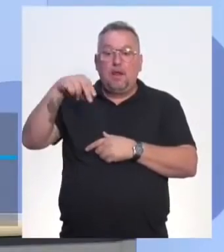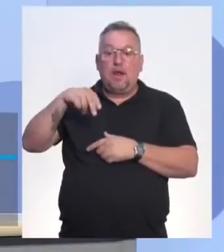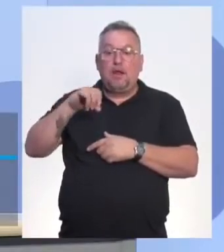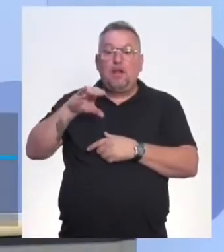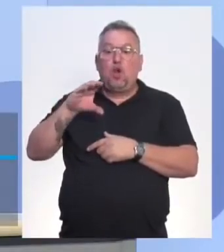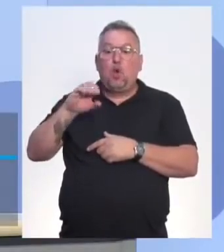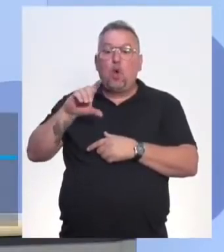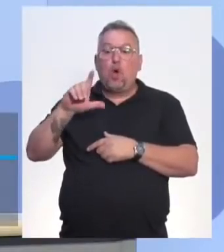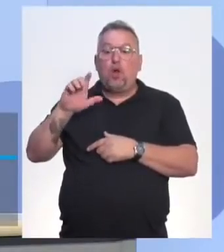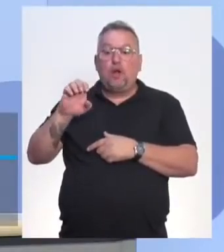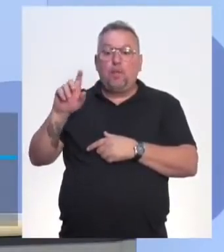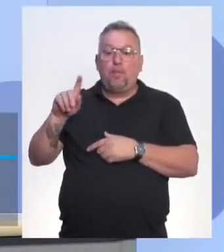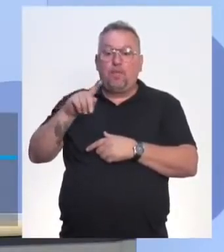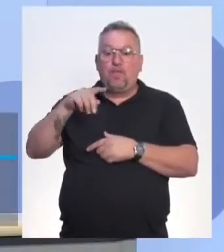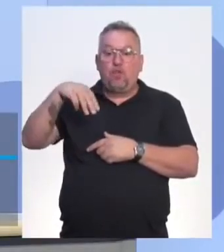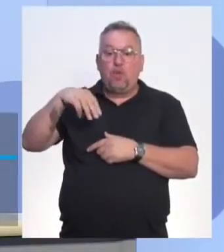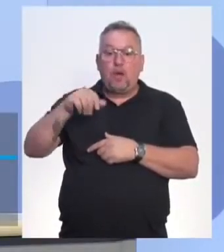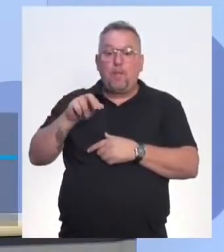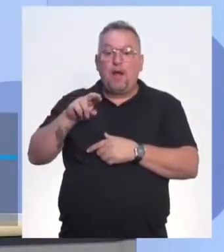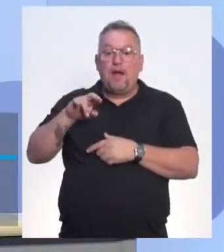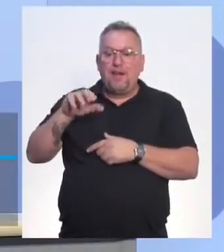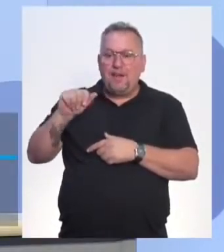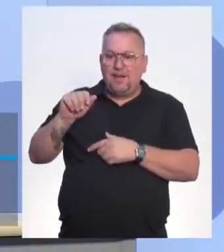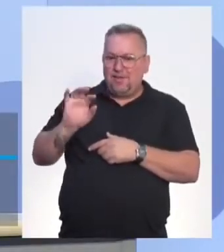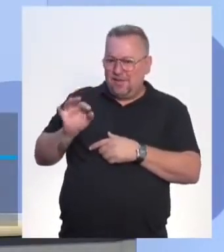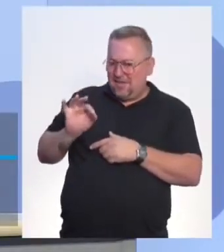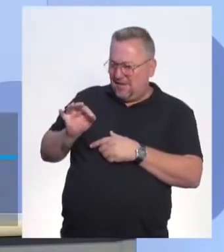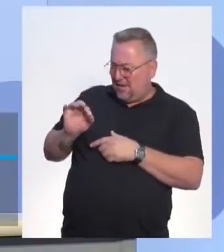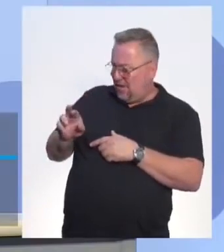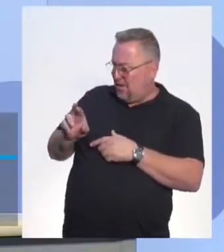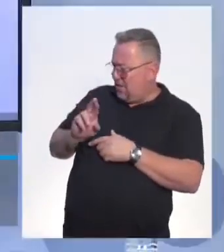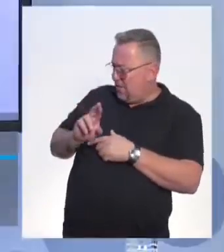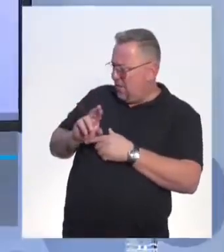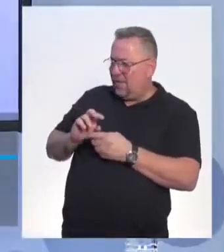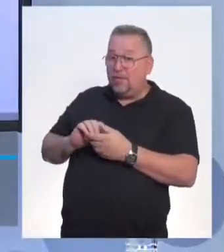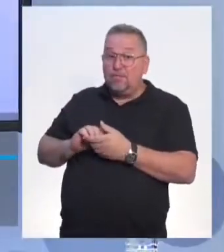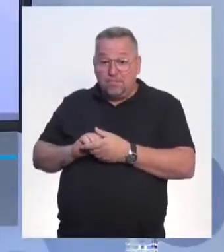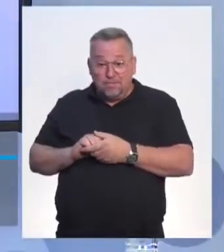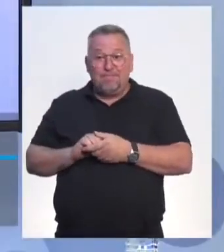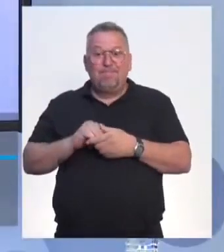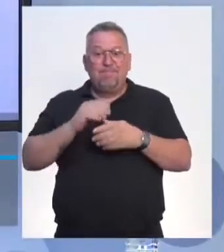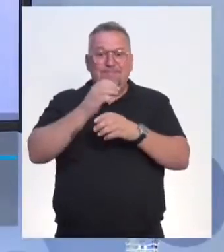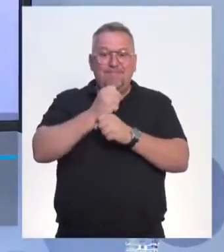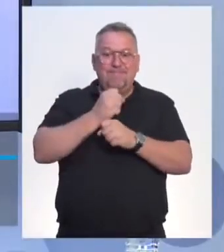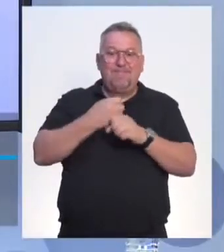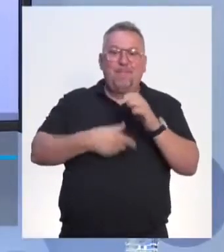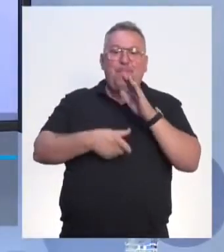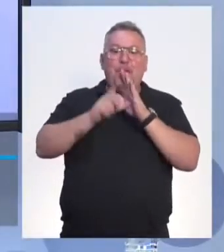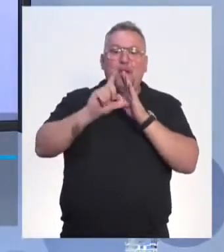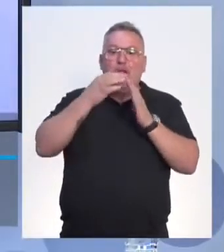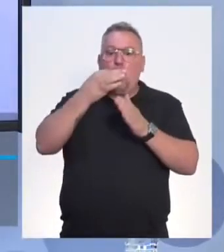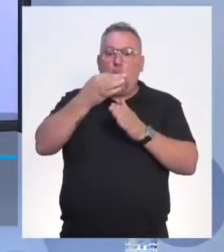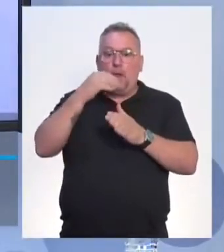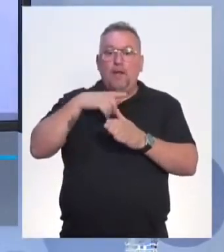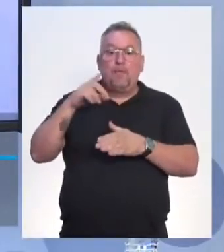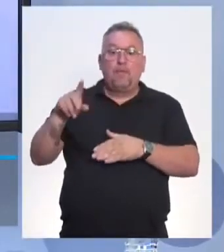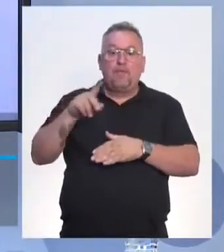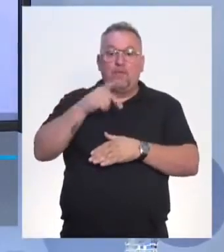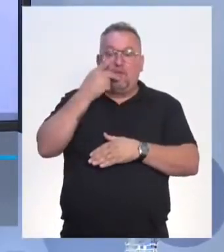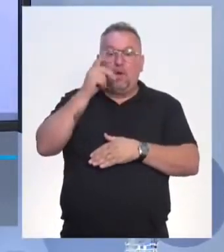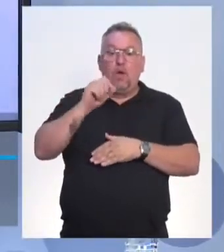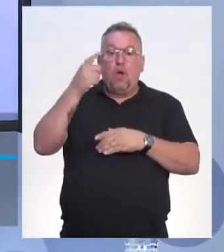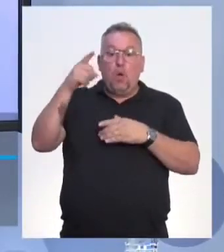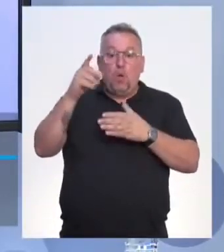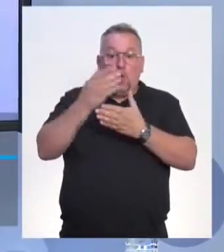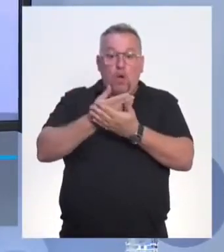Nicole, da professora Maria. É isso mesmo, professora Roberta? Vamos fazer a conta. Antes disso, eu quero só comentar que teve professor que falou que a